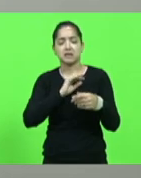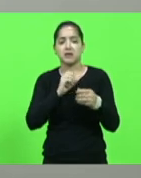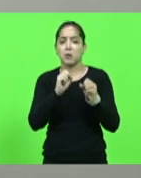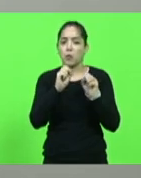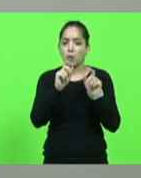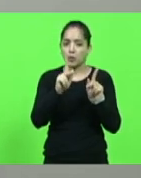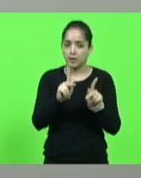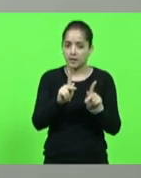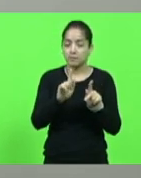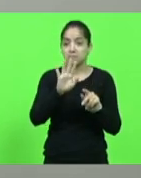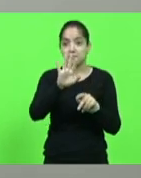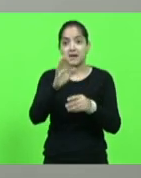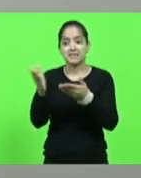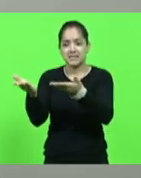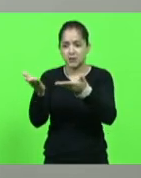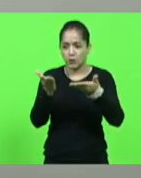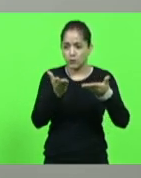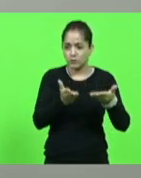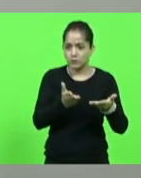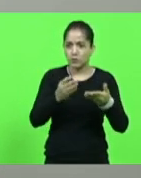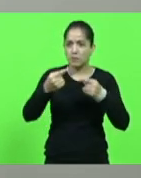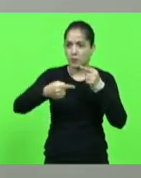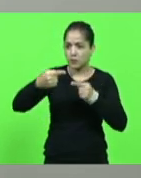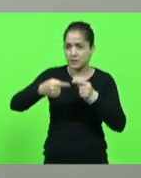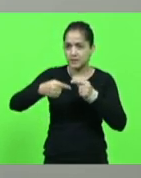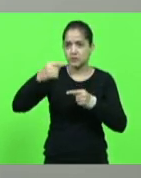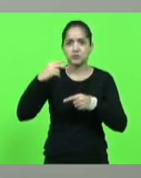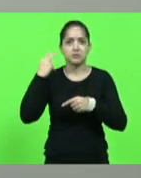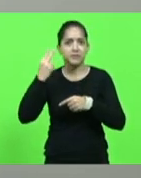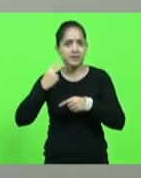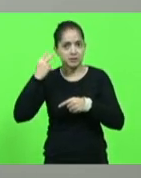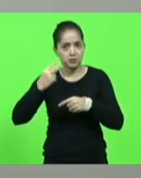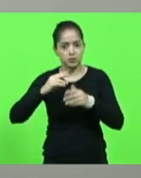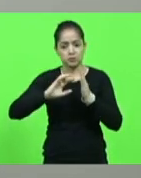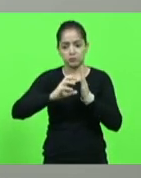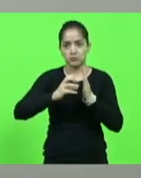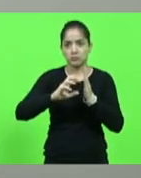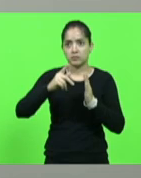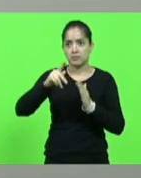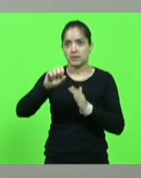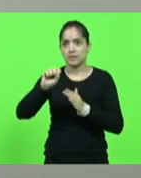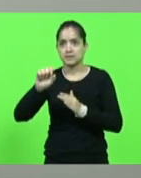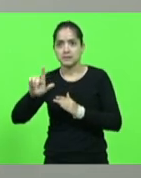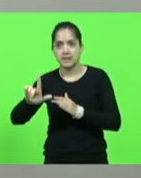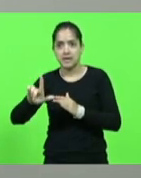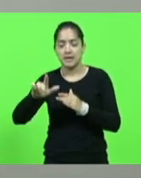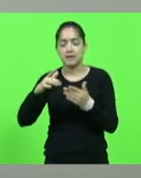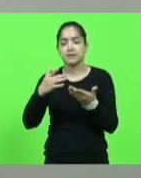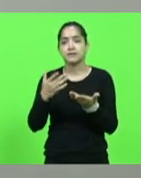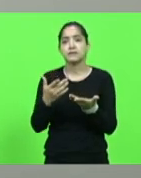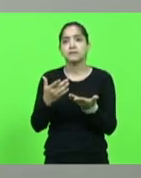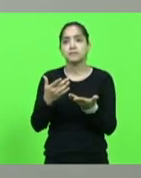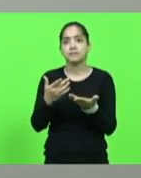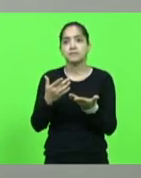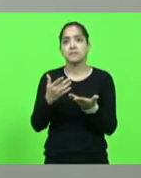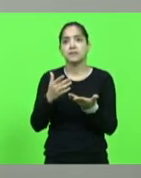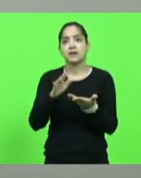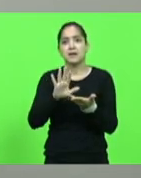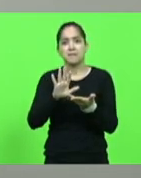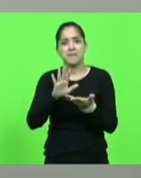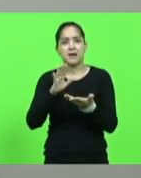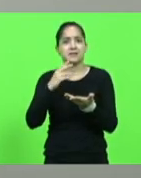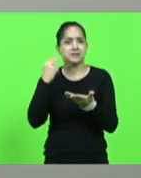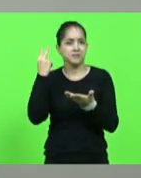que ele convidou políticos, vereadores do partido do PSL, com todo respeito aos colegas do PSL, mas vereadores